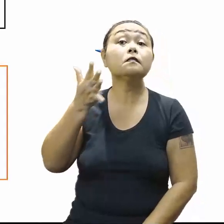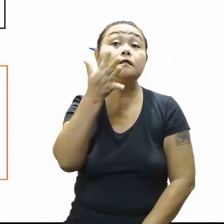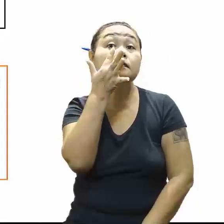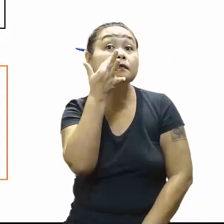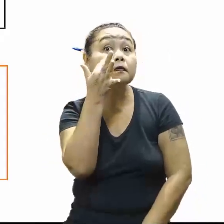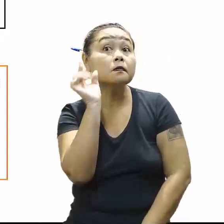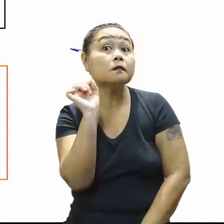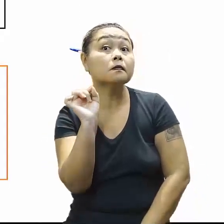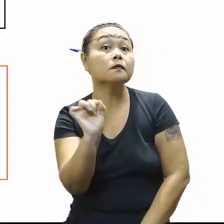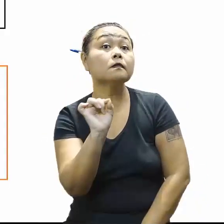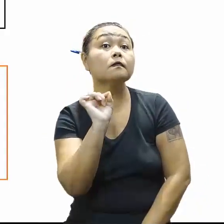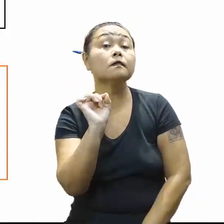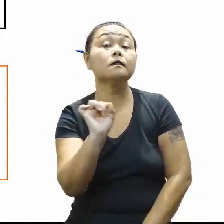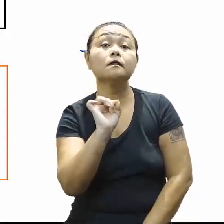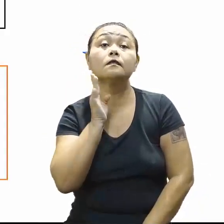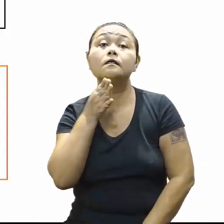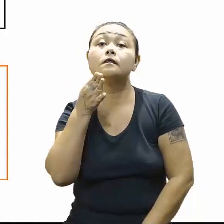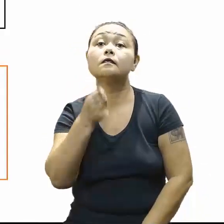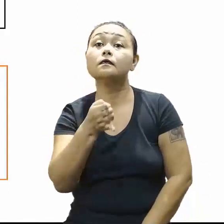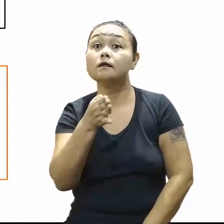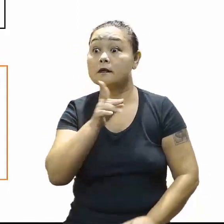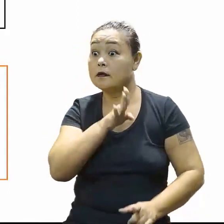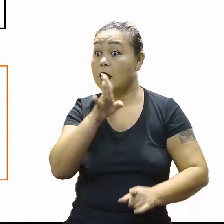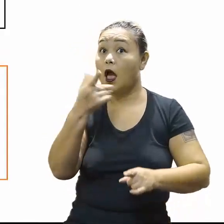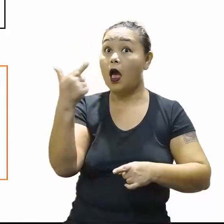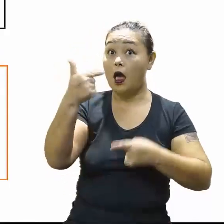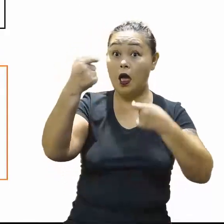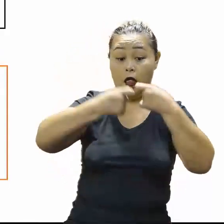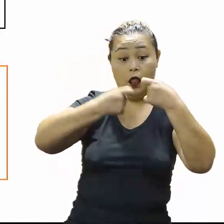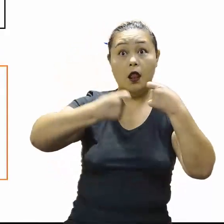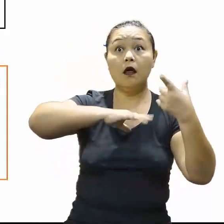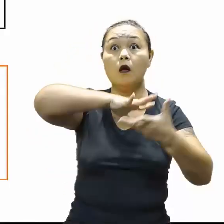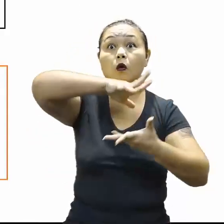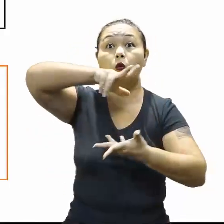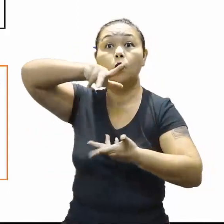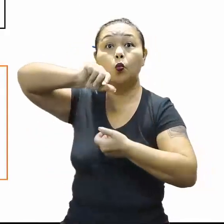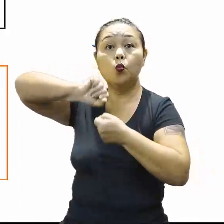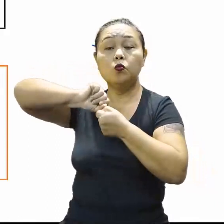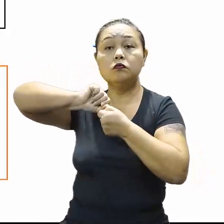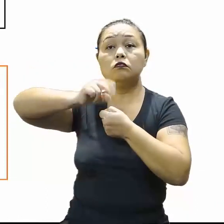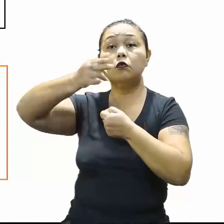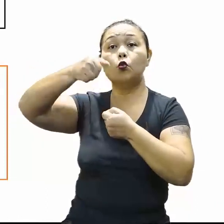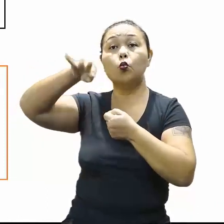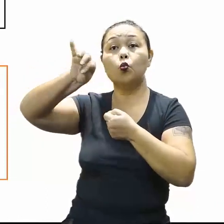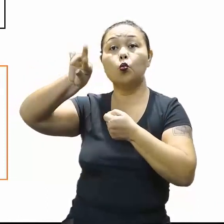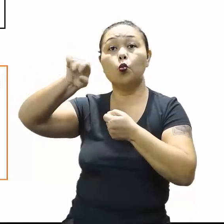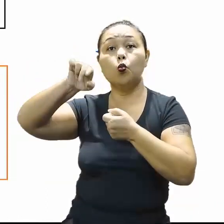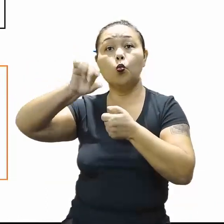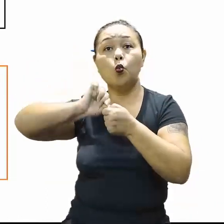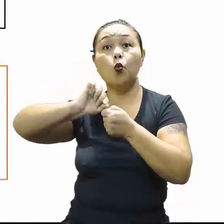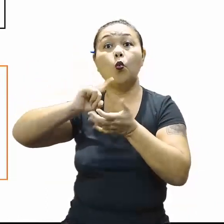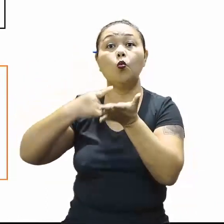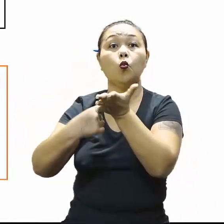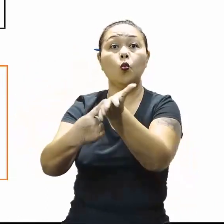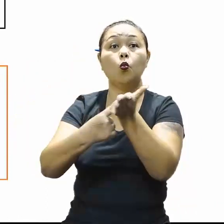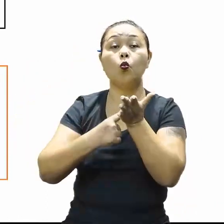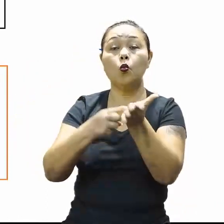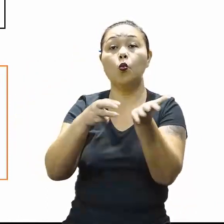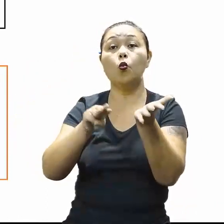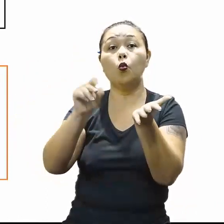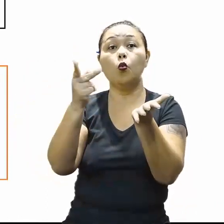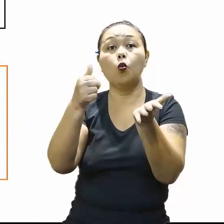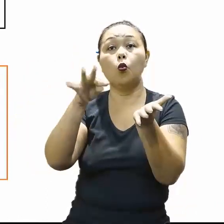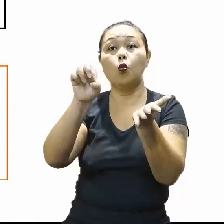ele está relacionado diretamente à Segunda Guerra Mundial. Nós temos aí nordestinos, nós temos o Acordo de